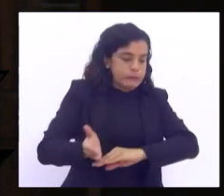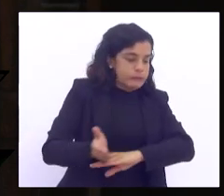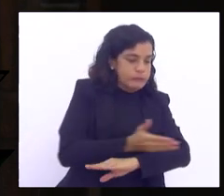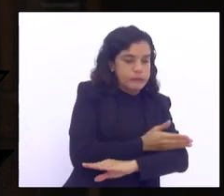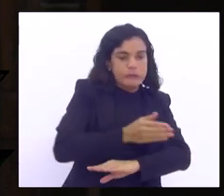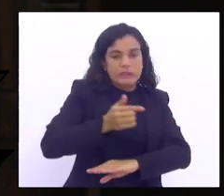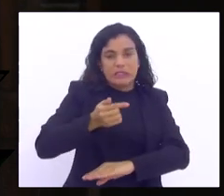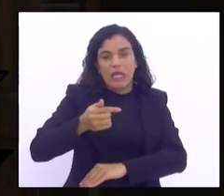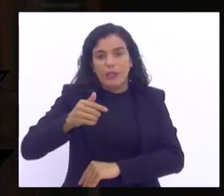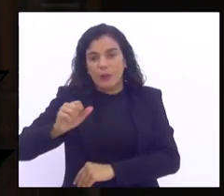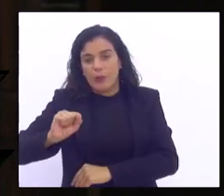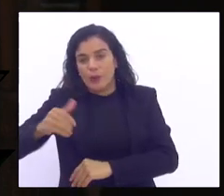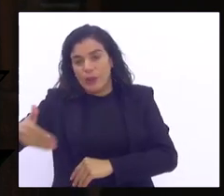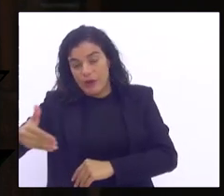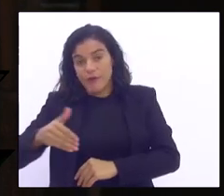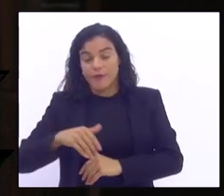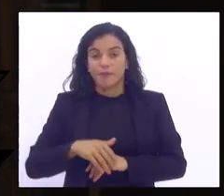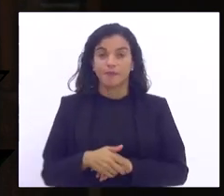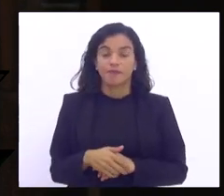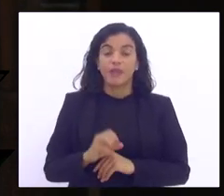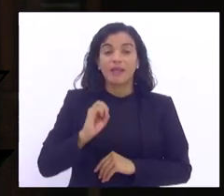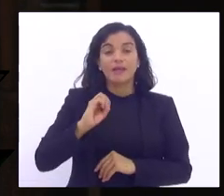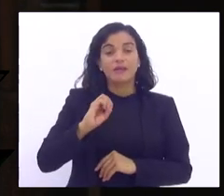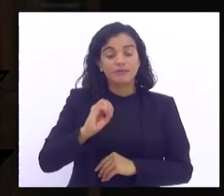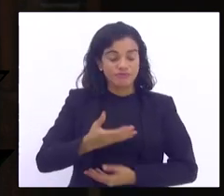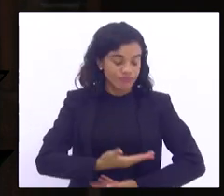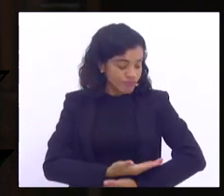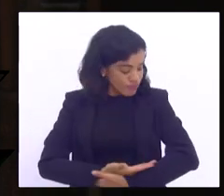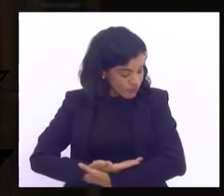8. Bom, se uma criança